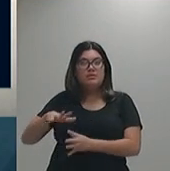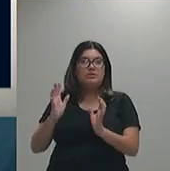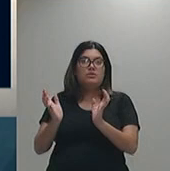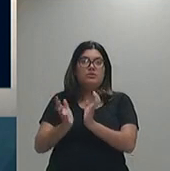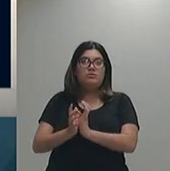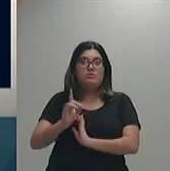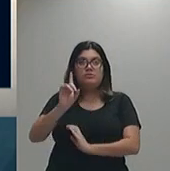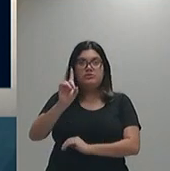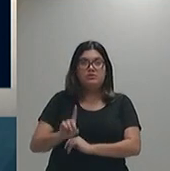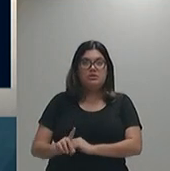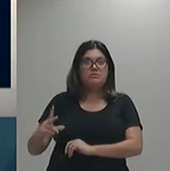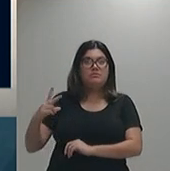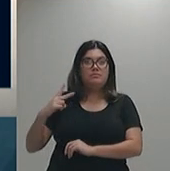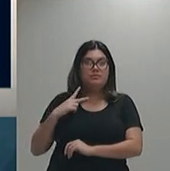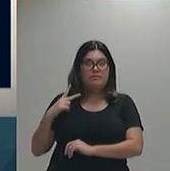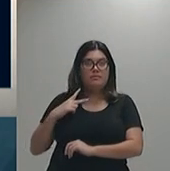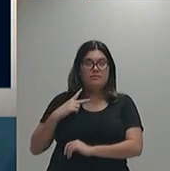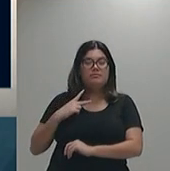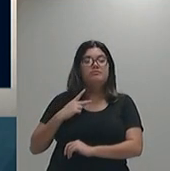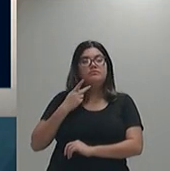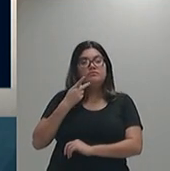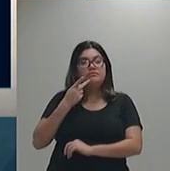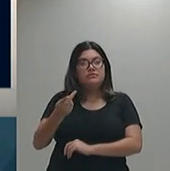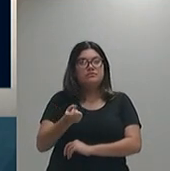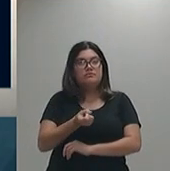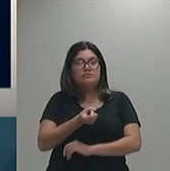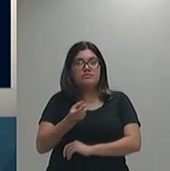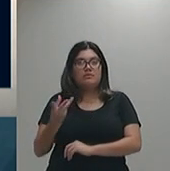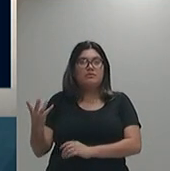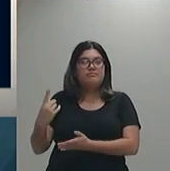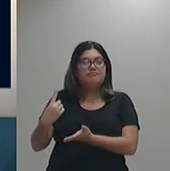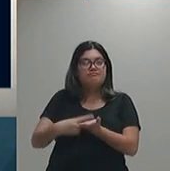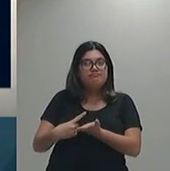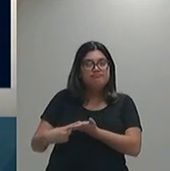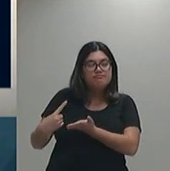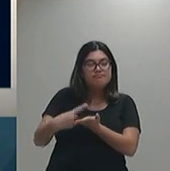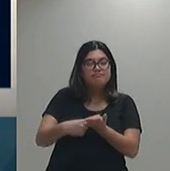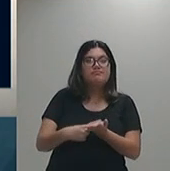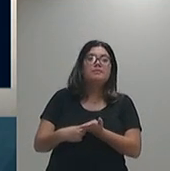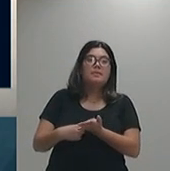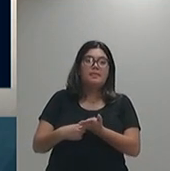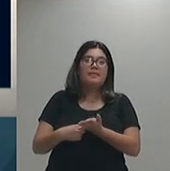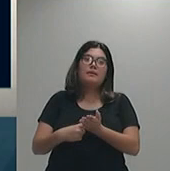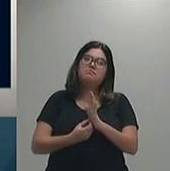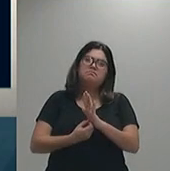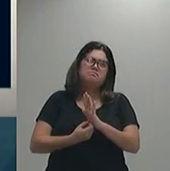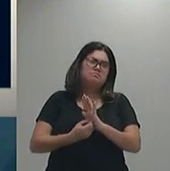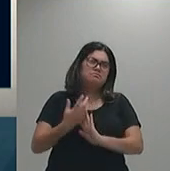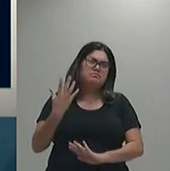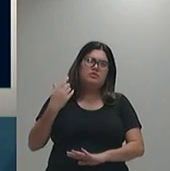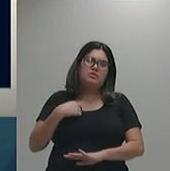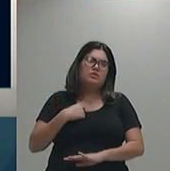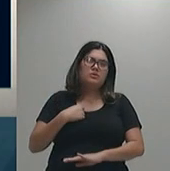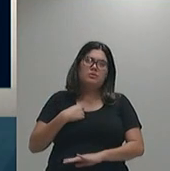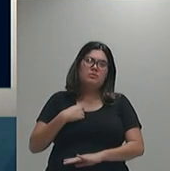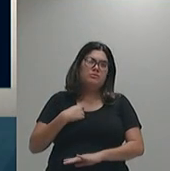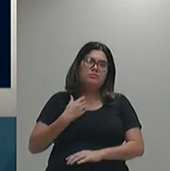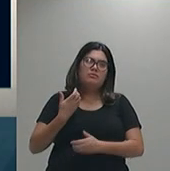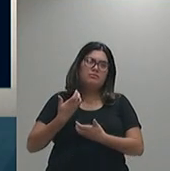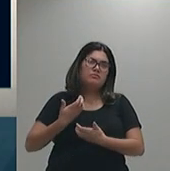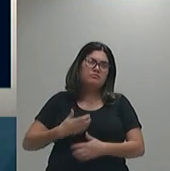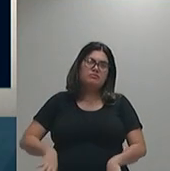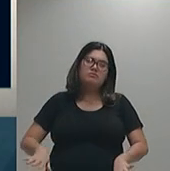pra esse Honey vários precedentes em números deles eu não vou cansar os com a